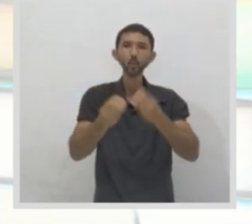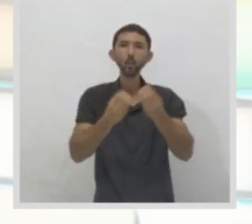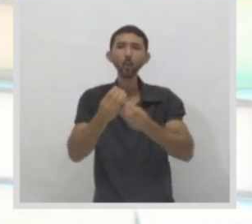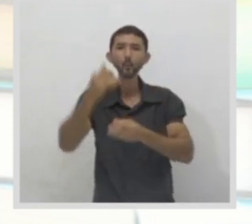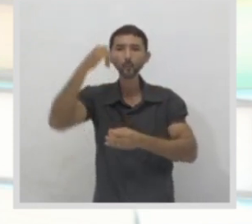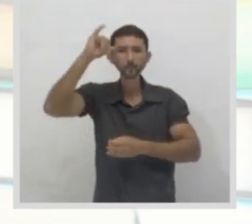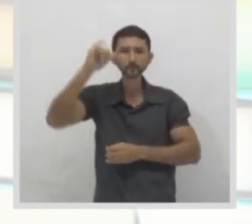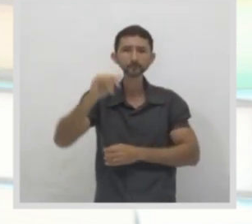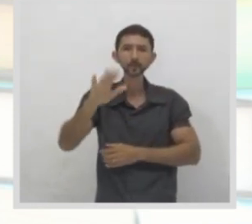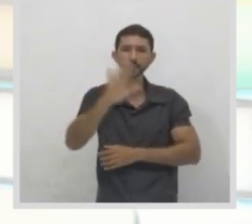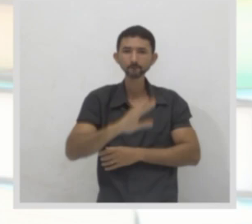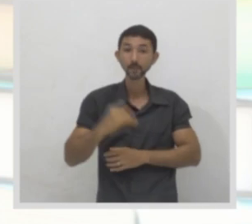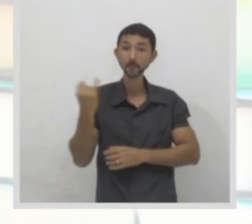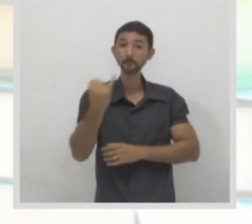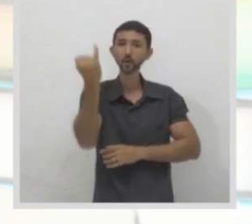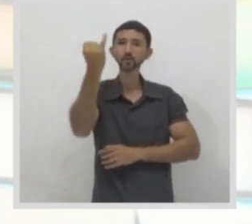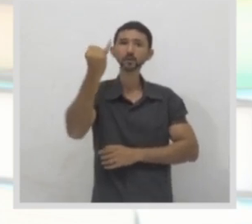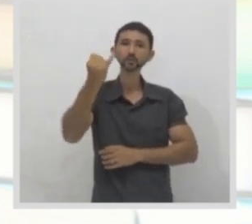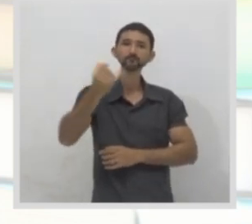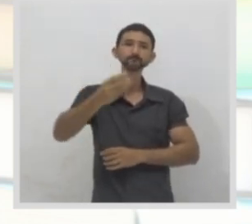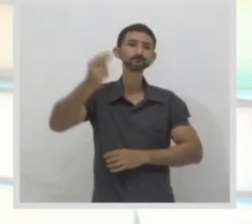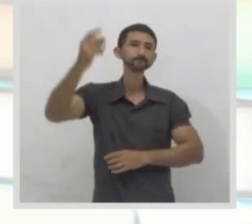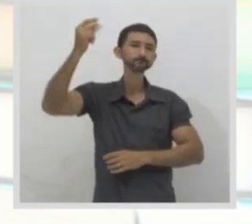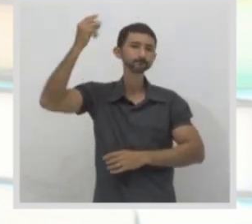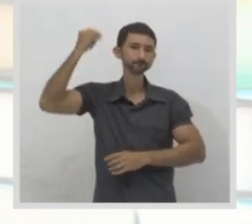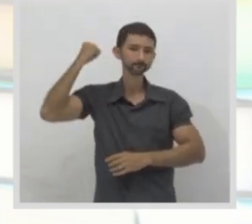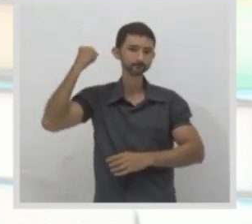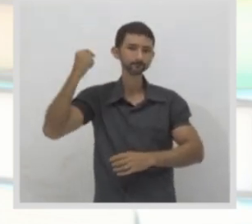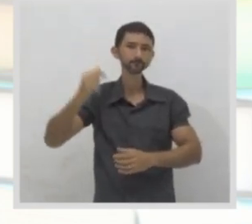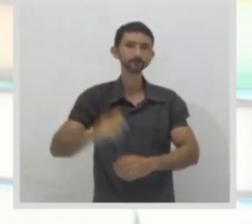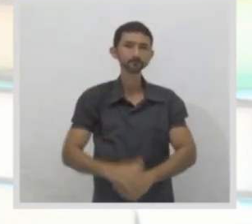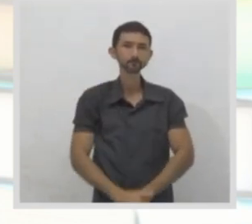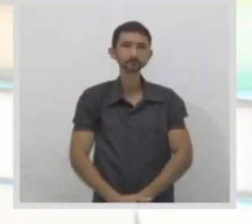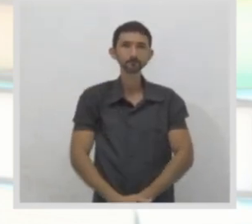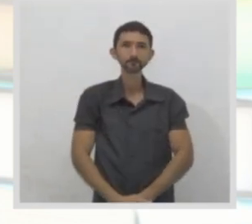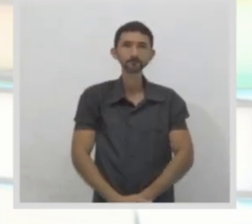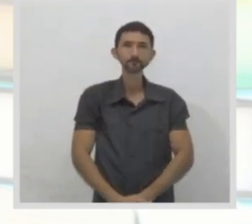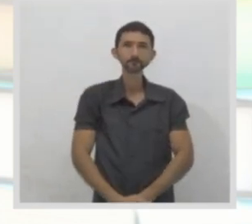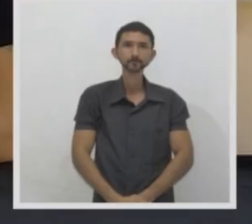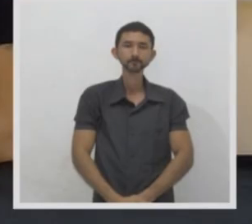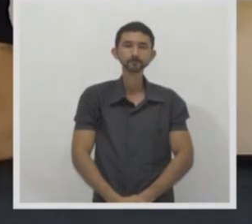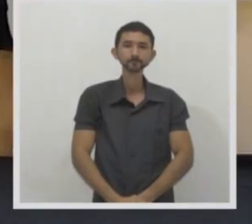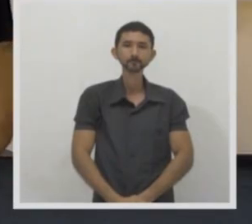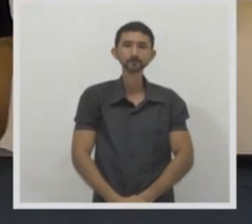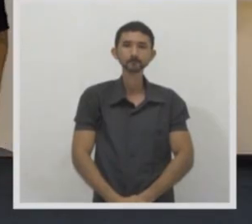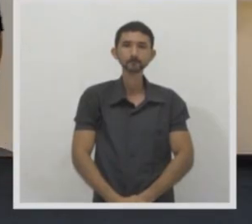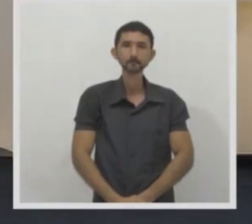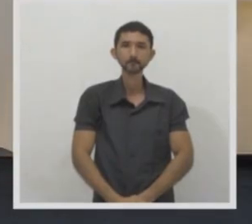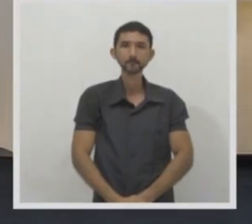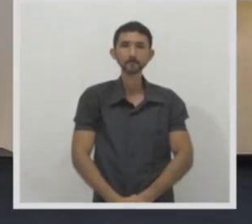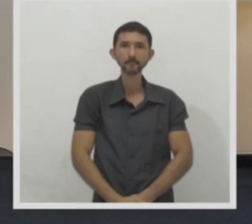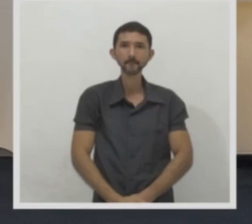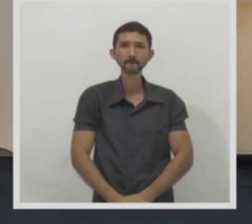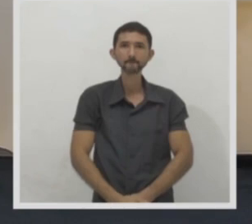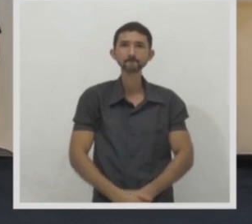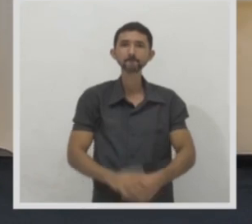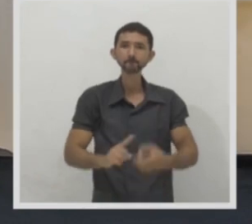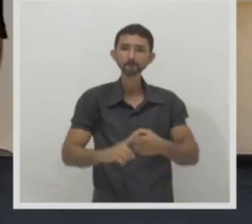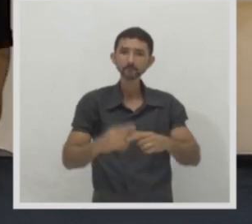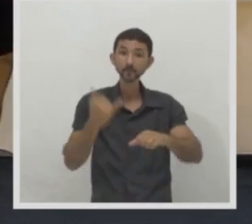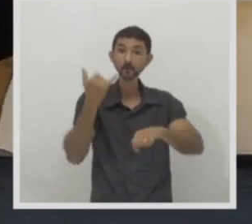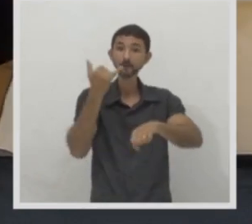a sociedade da época. Né? A pecuária era importante para a sociedade da época. Um outro ciclo que foi